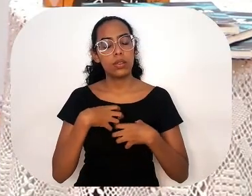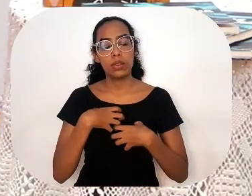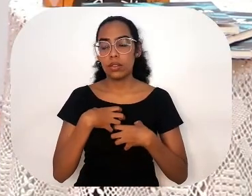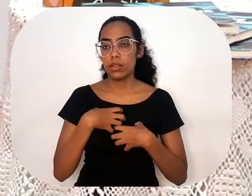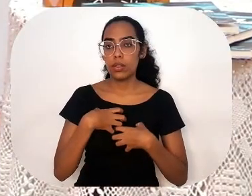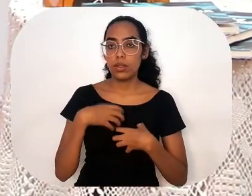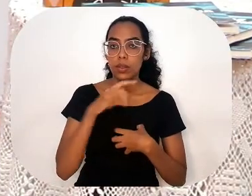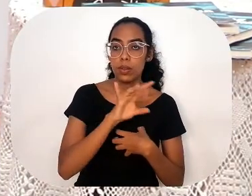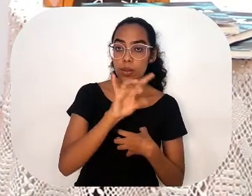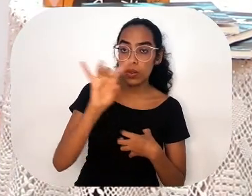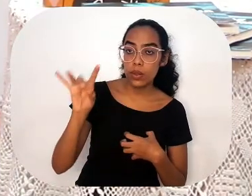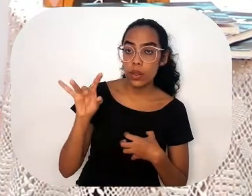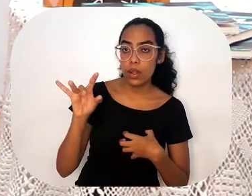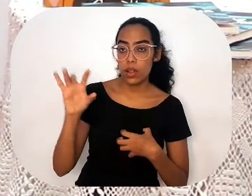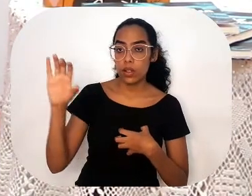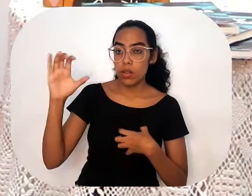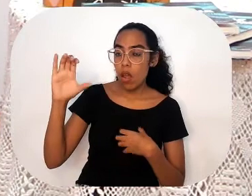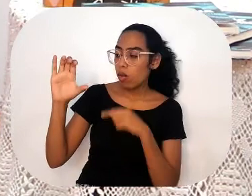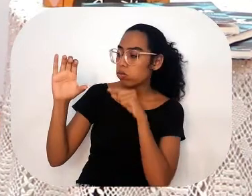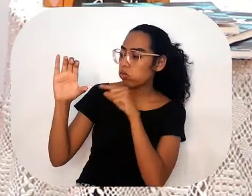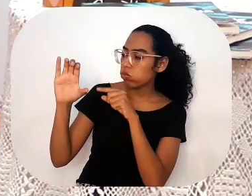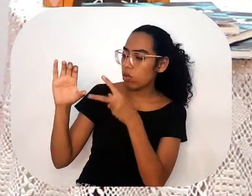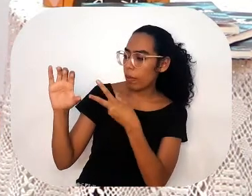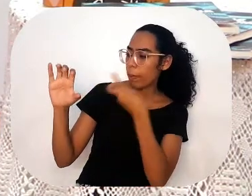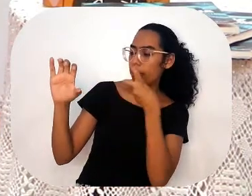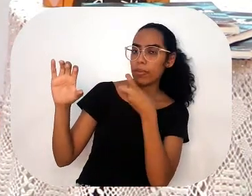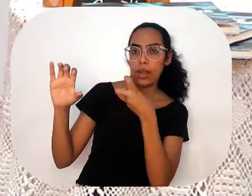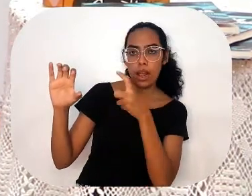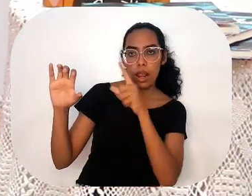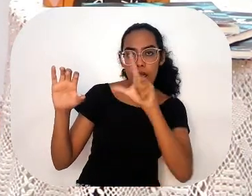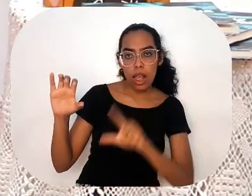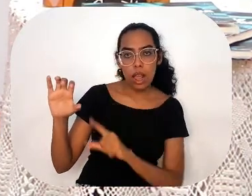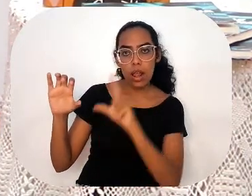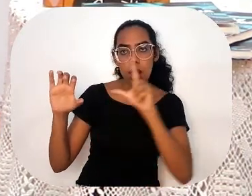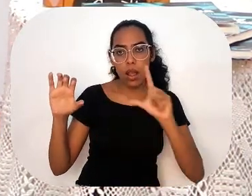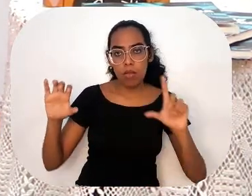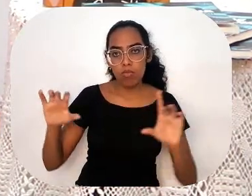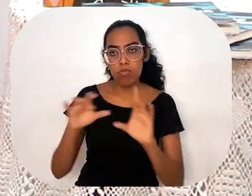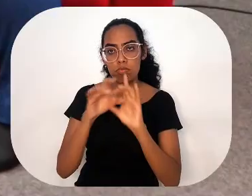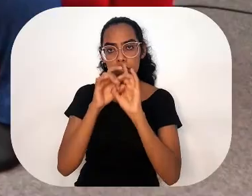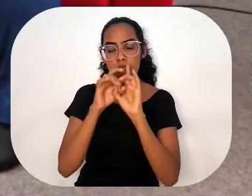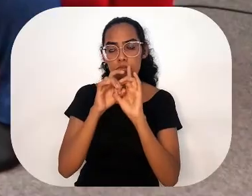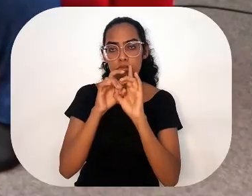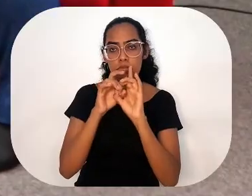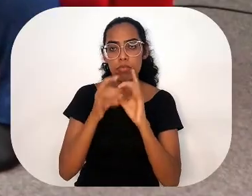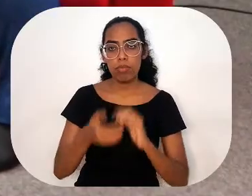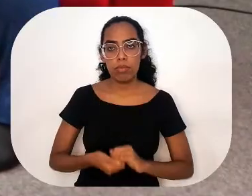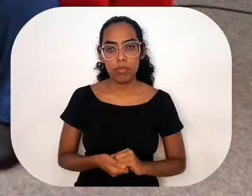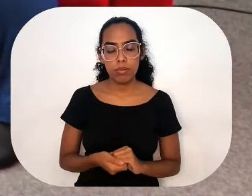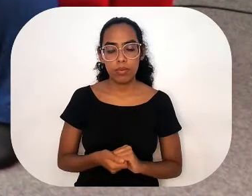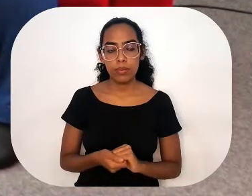as pessoas em relação a aquilo que a ciência via literatura pode contar né